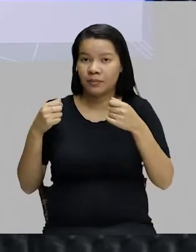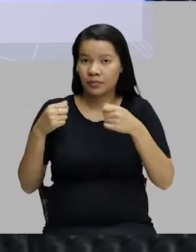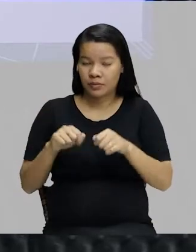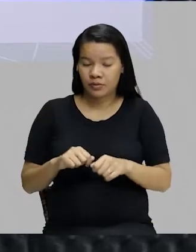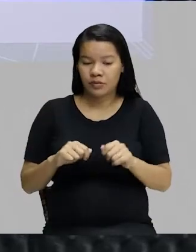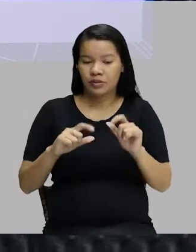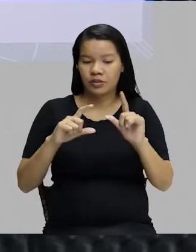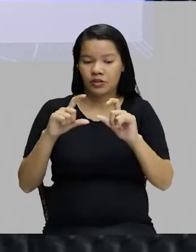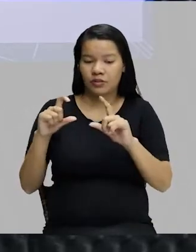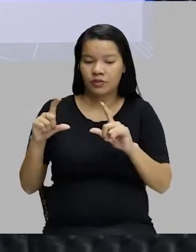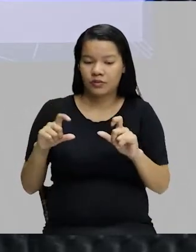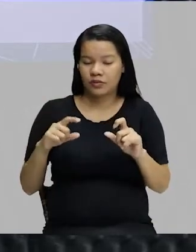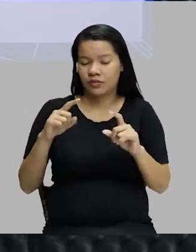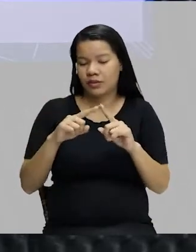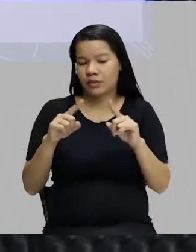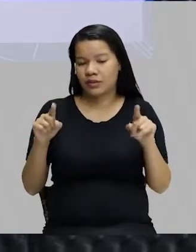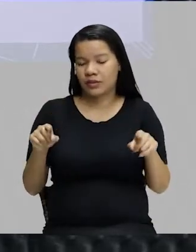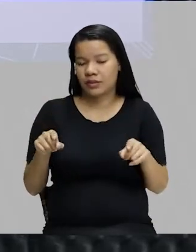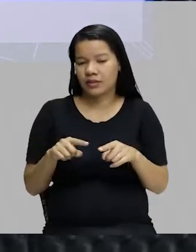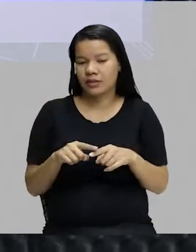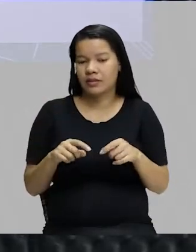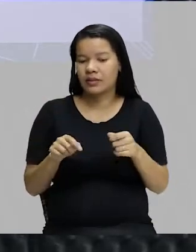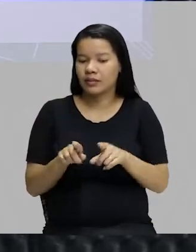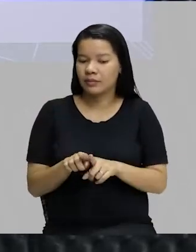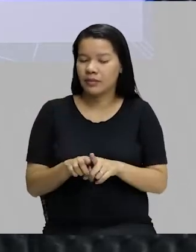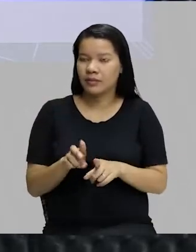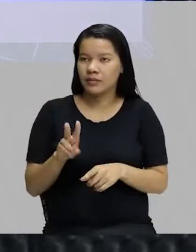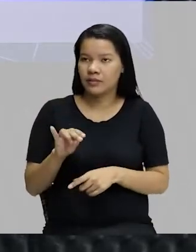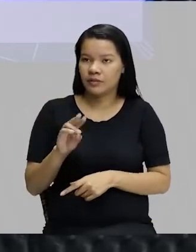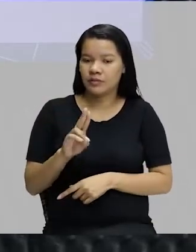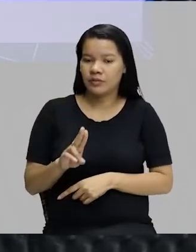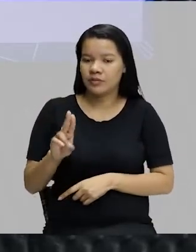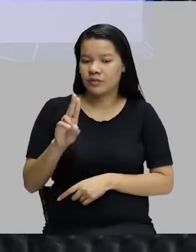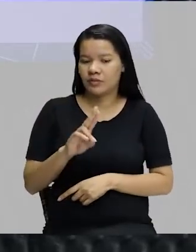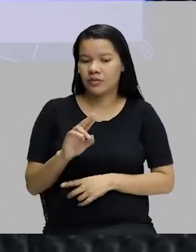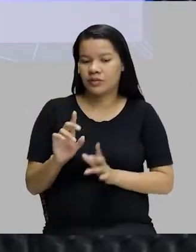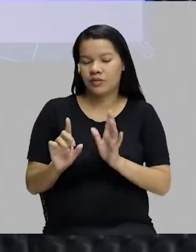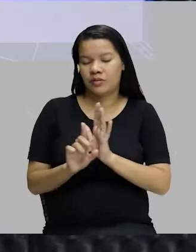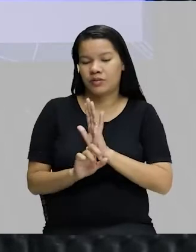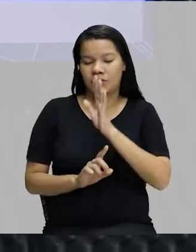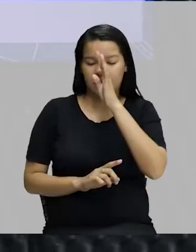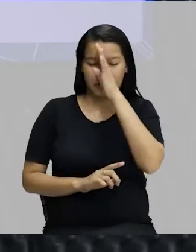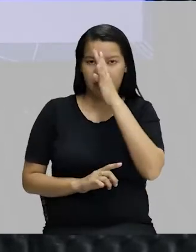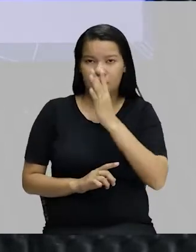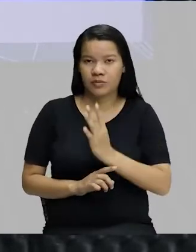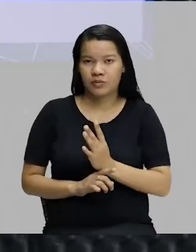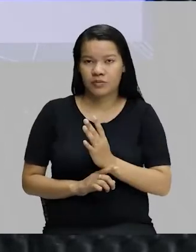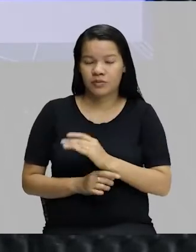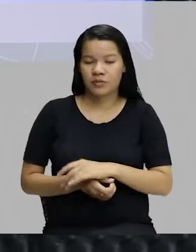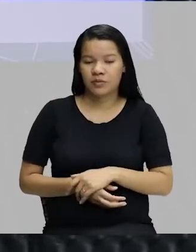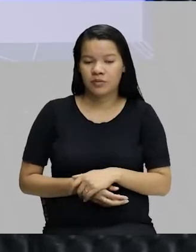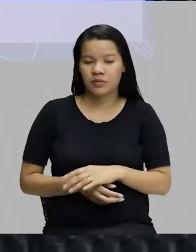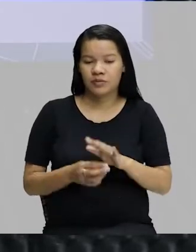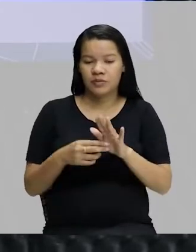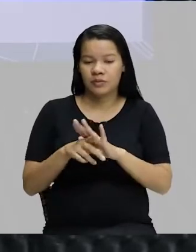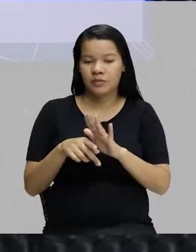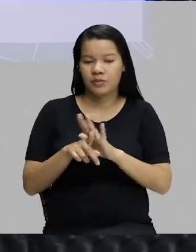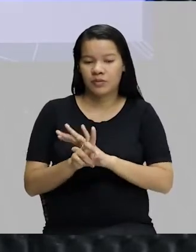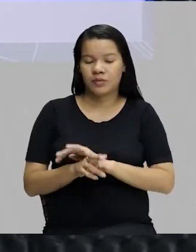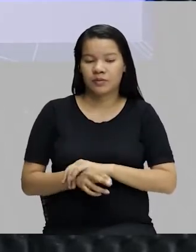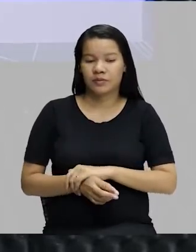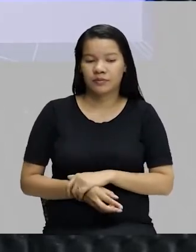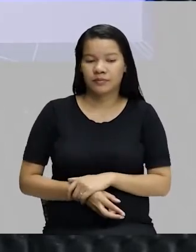da radioatividade. Também vamos utilizar essas leis na resolução das